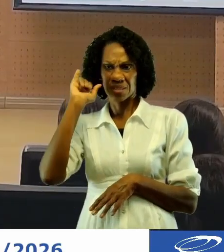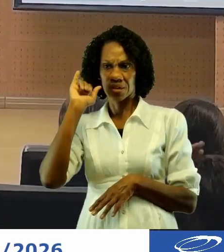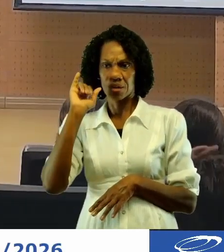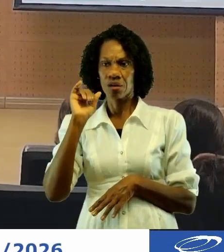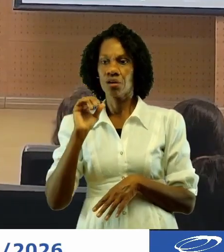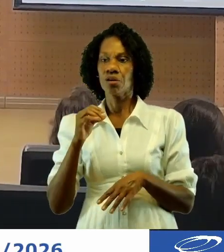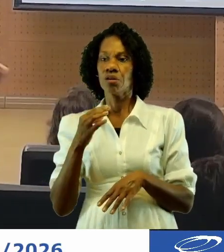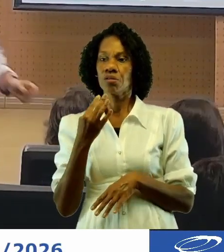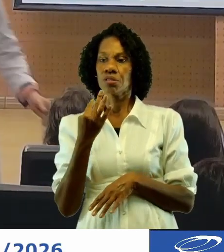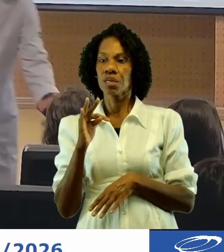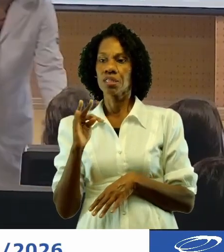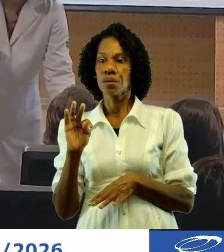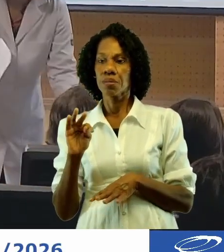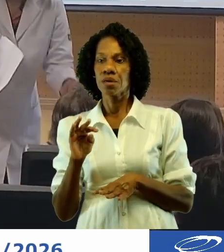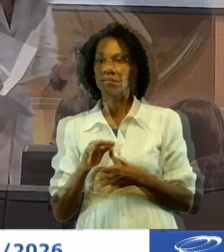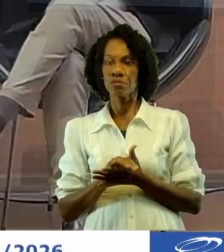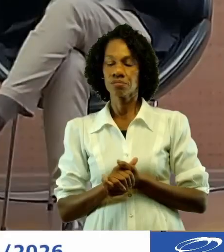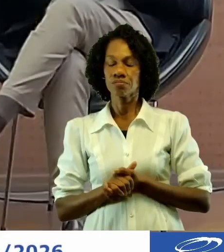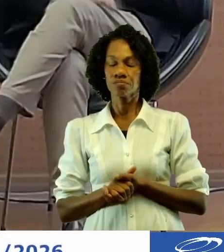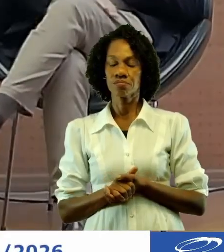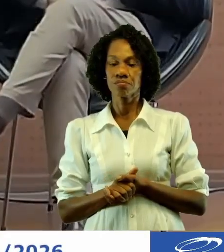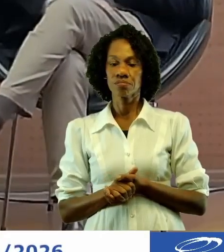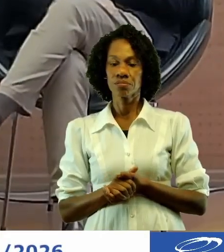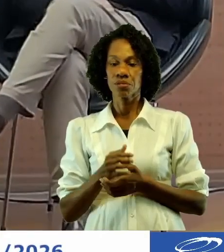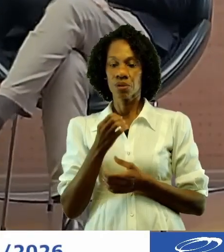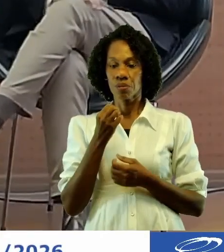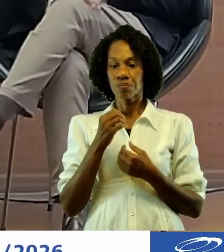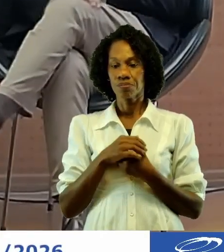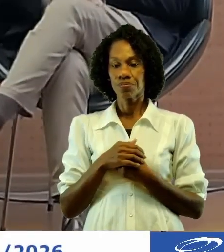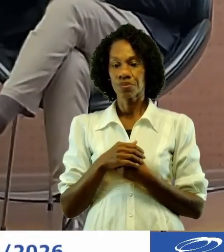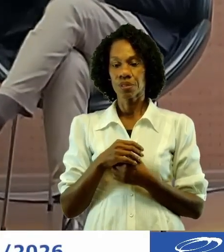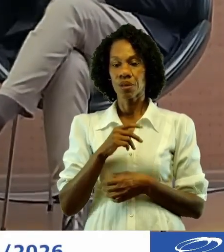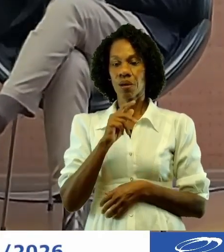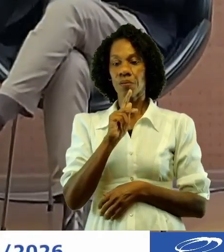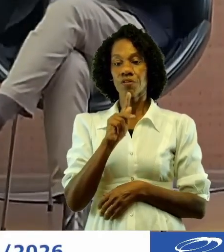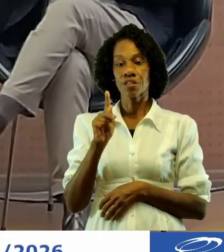Eu posso falar? Obrigado. Obrigado. Bom, a professora Denise, né?